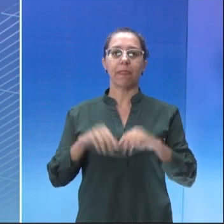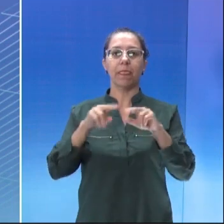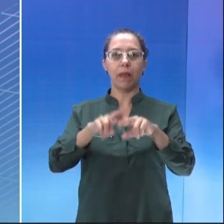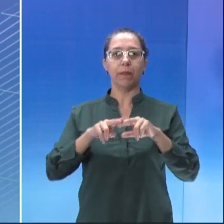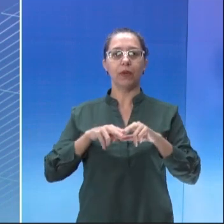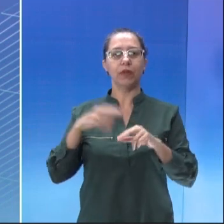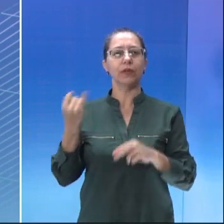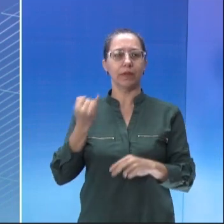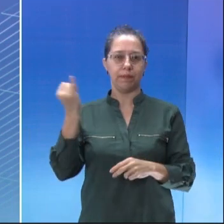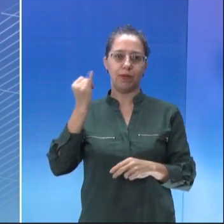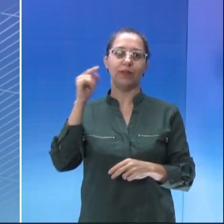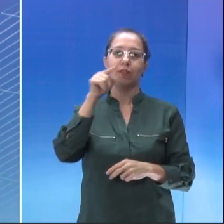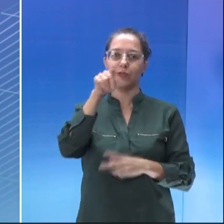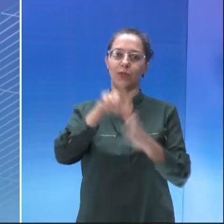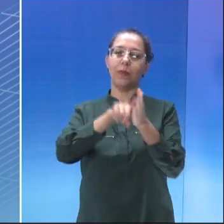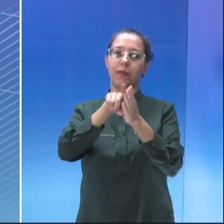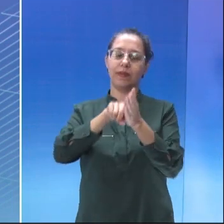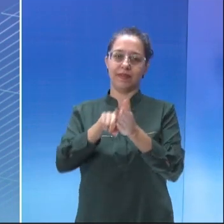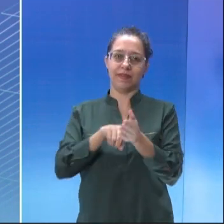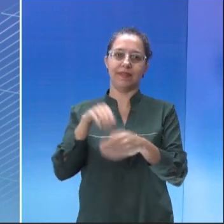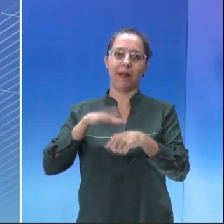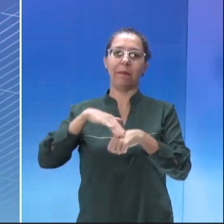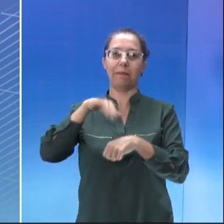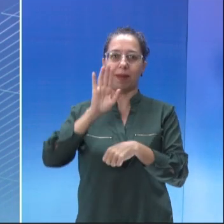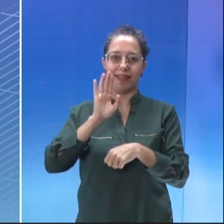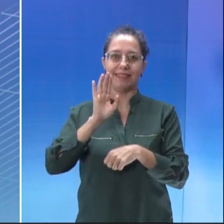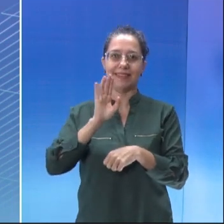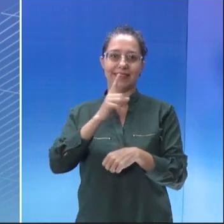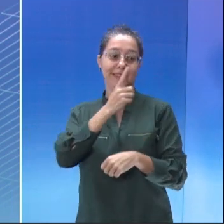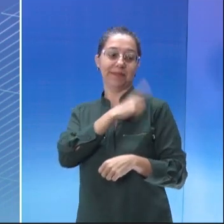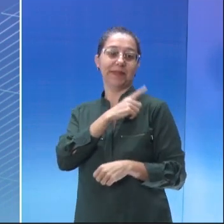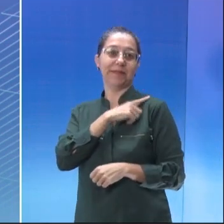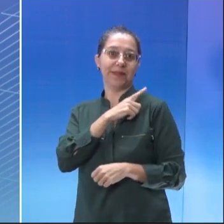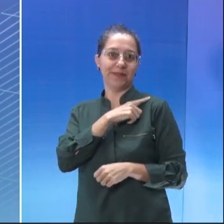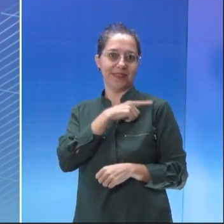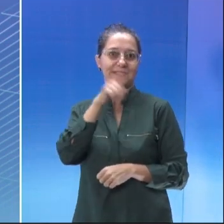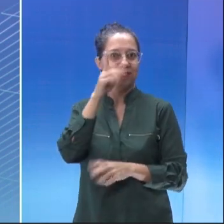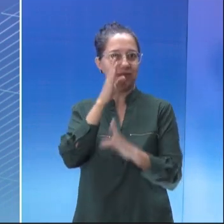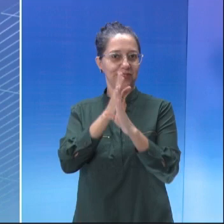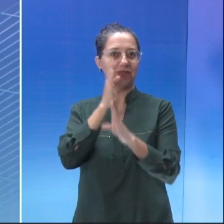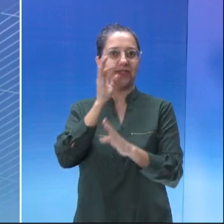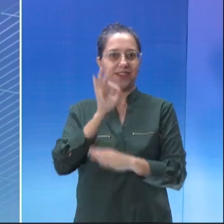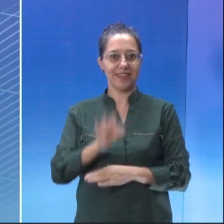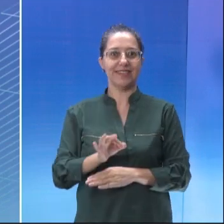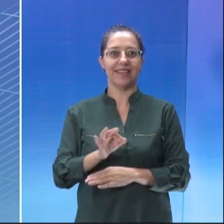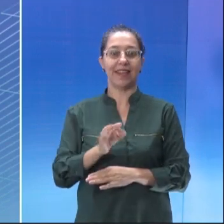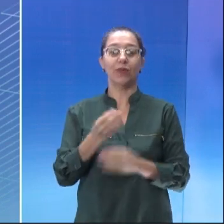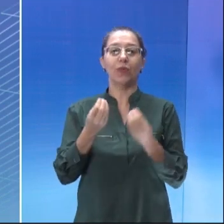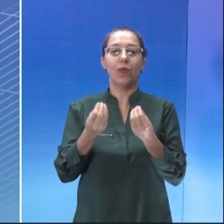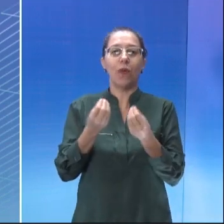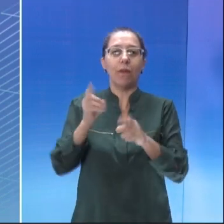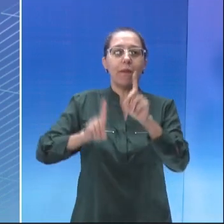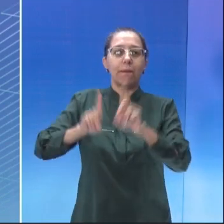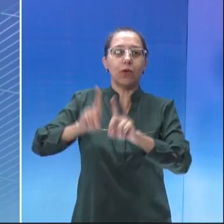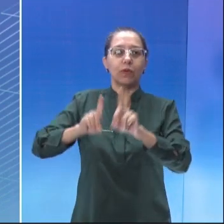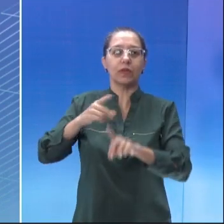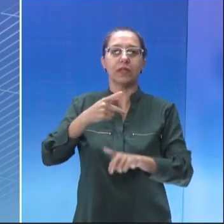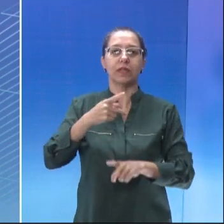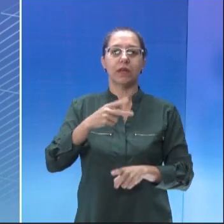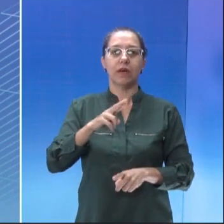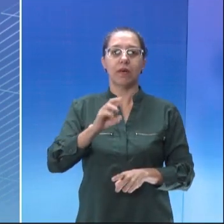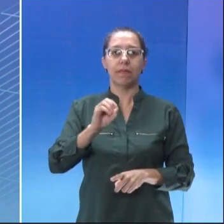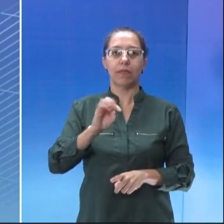proteína, pesquise lá no seu livro, lá, principalmente lá da primeira série, você vai encontrar a questão da produção das